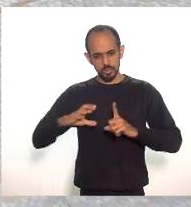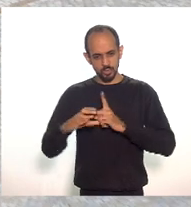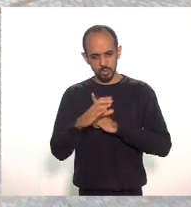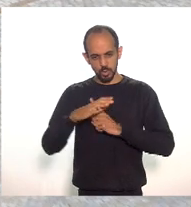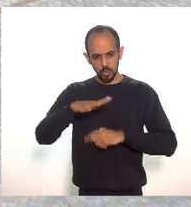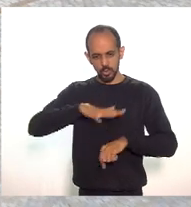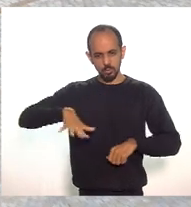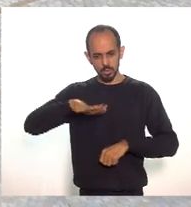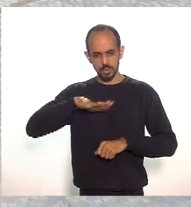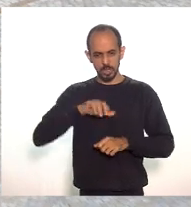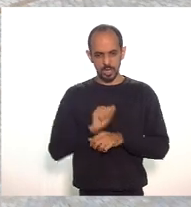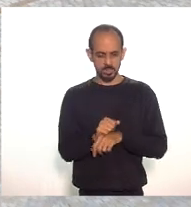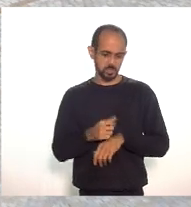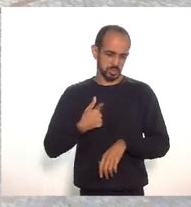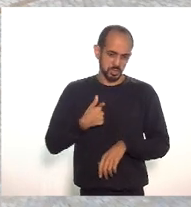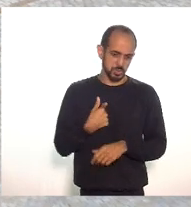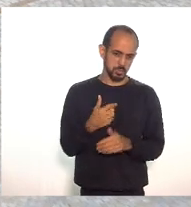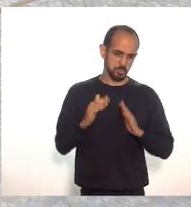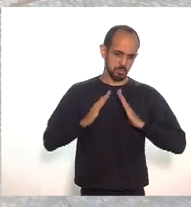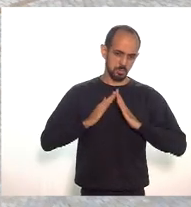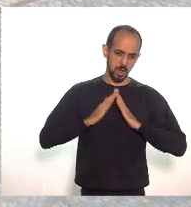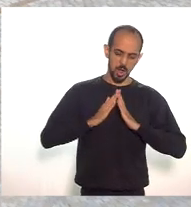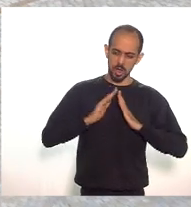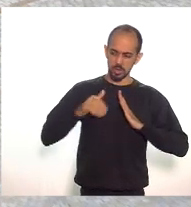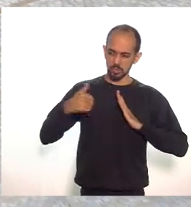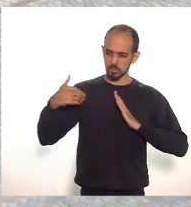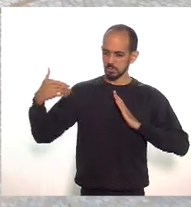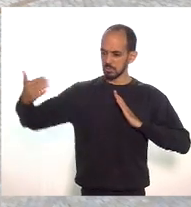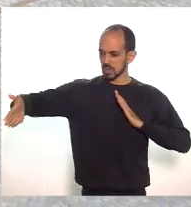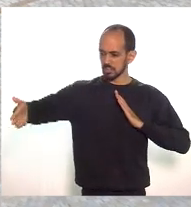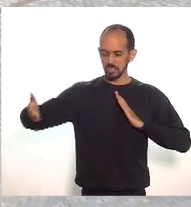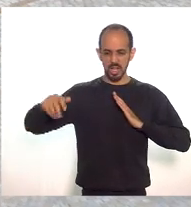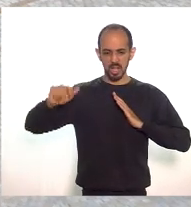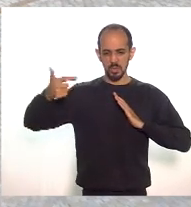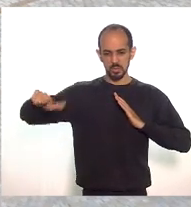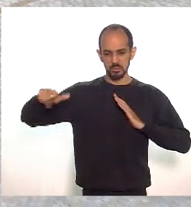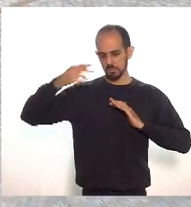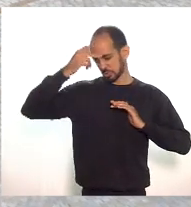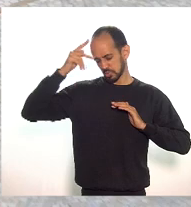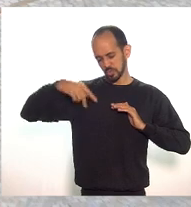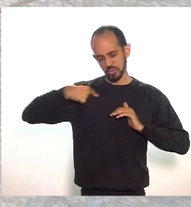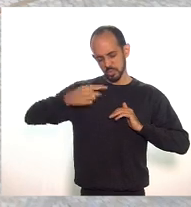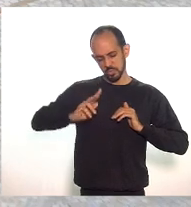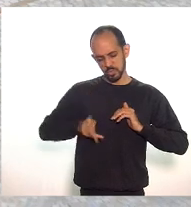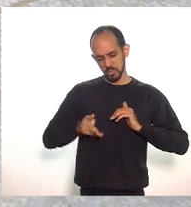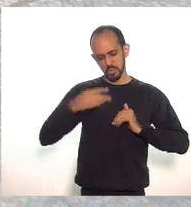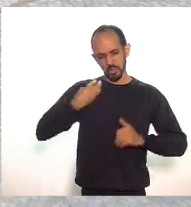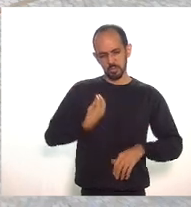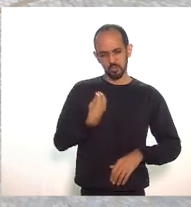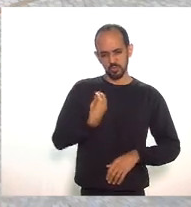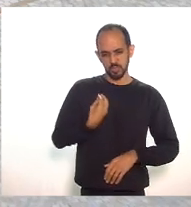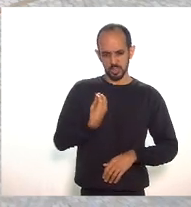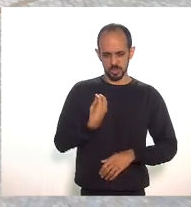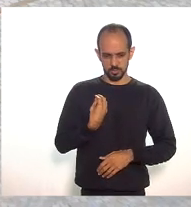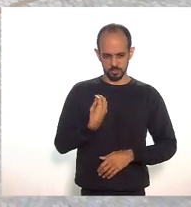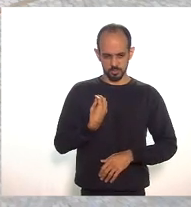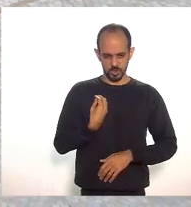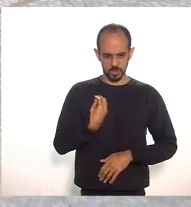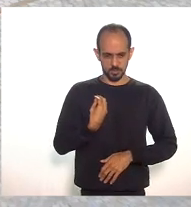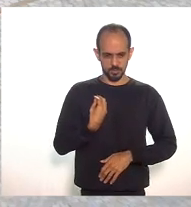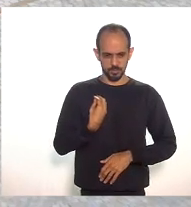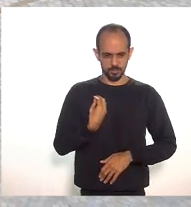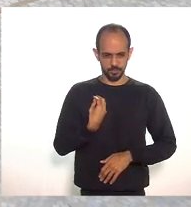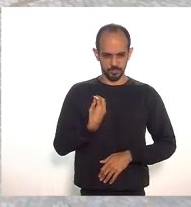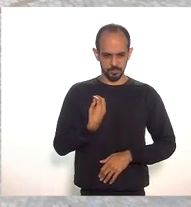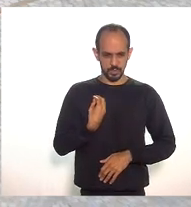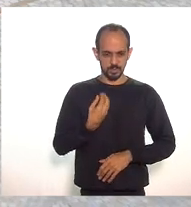moro tá dentro de uma área que o narcotráfico tá na Outra área que é do da Melissa eu vou vivendo já tô assim a acontecer mandato